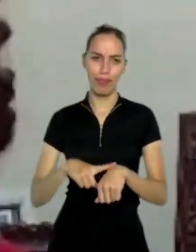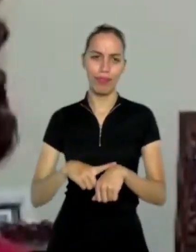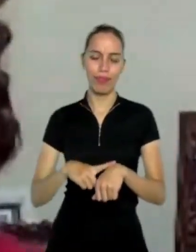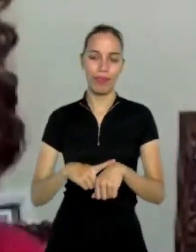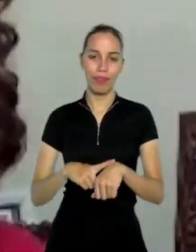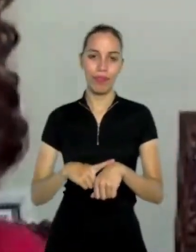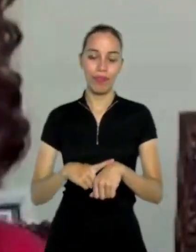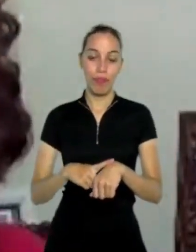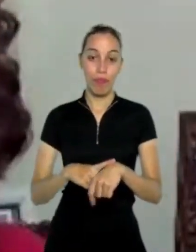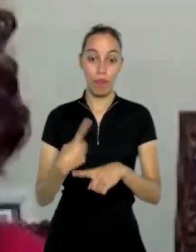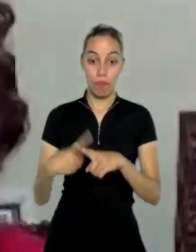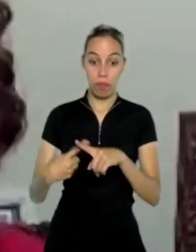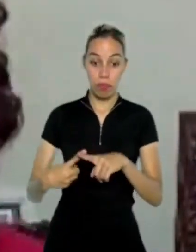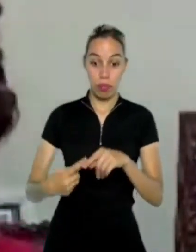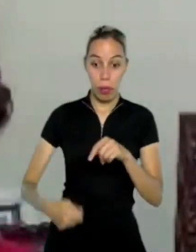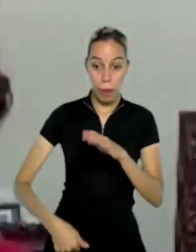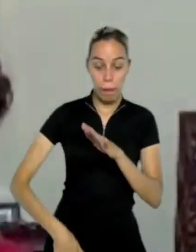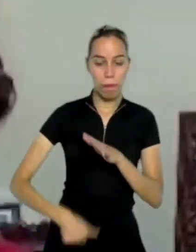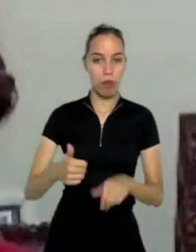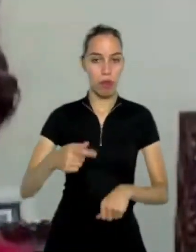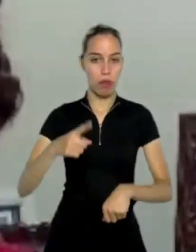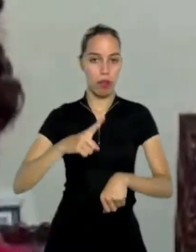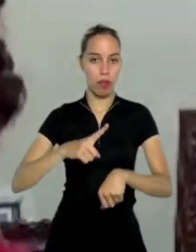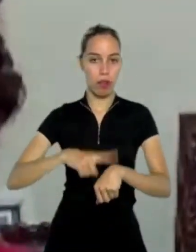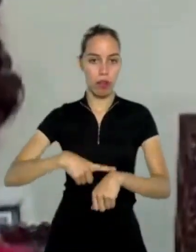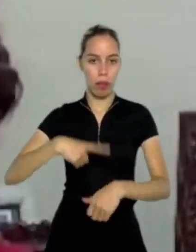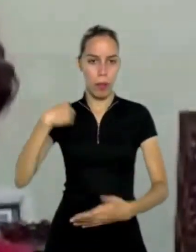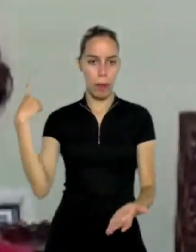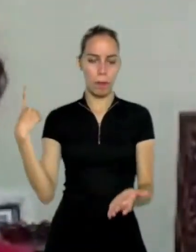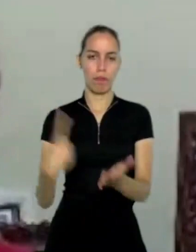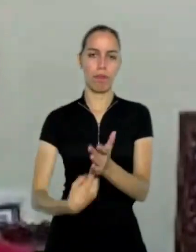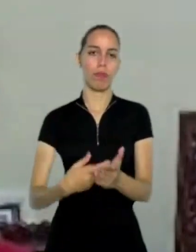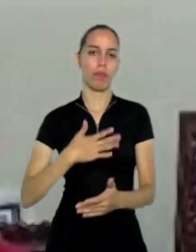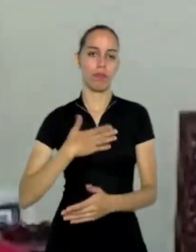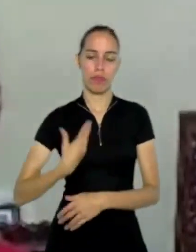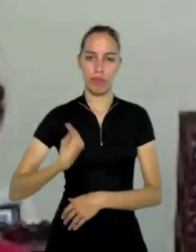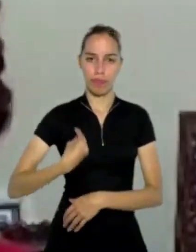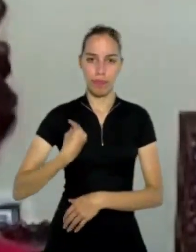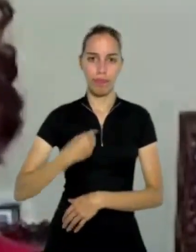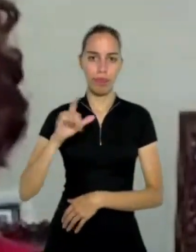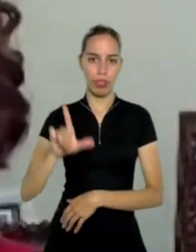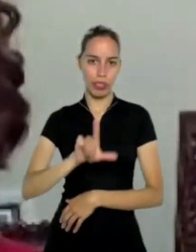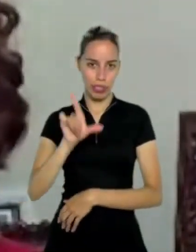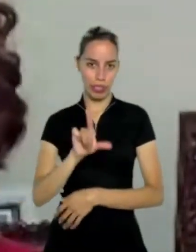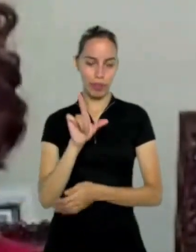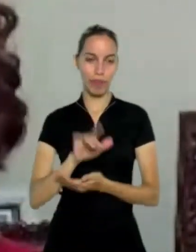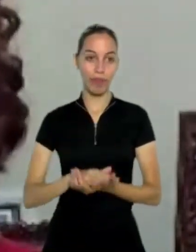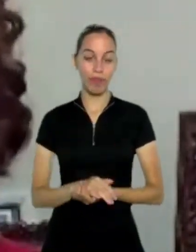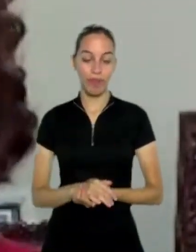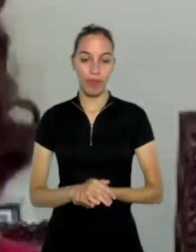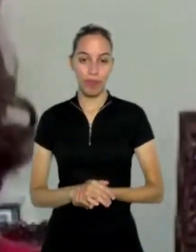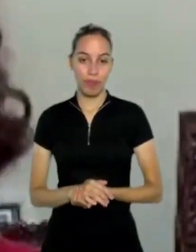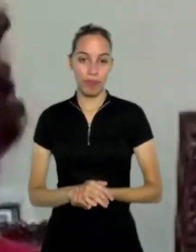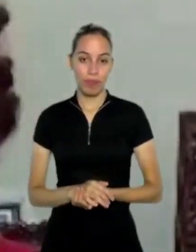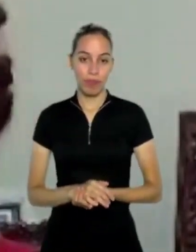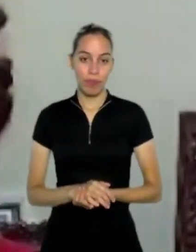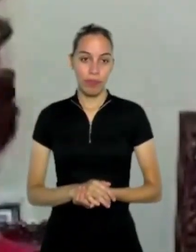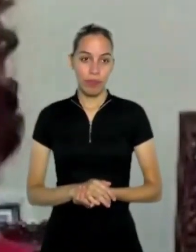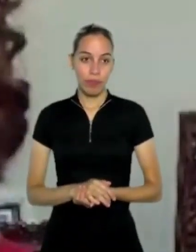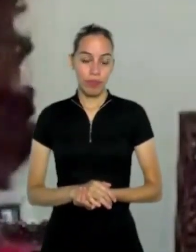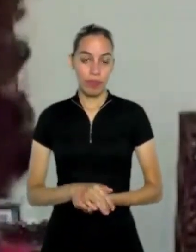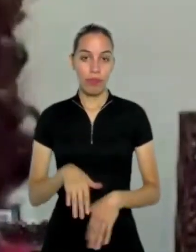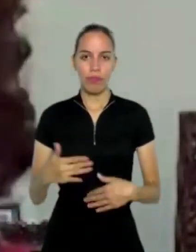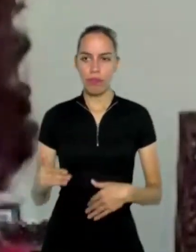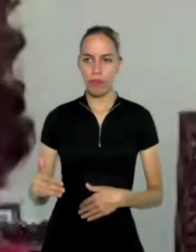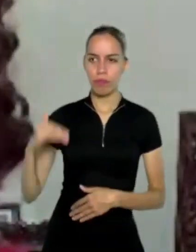o primeiro momento marcante, assim, né, em termos de literatura. E na adolescência